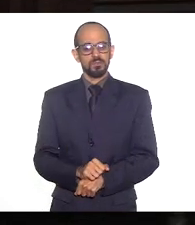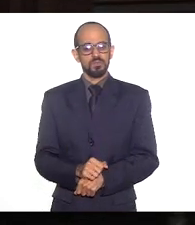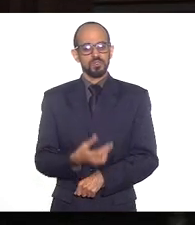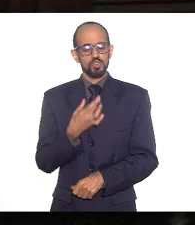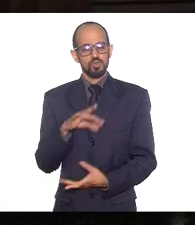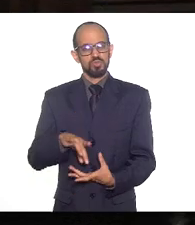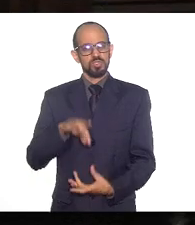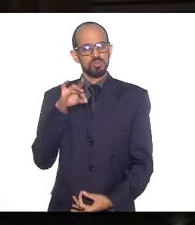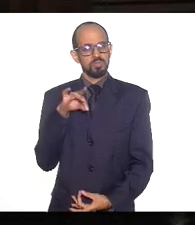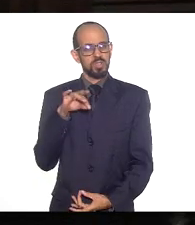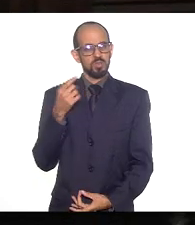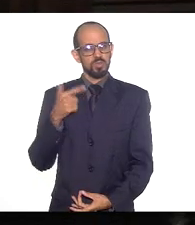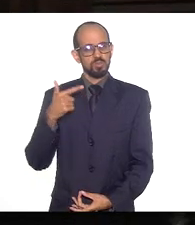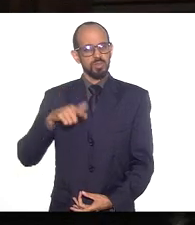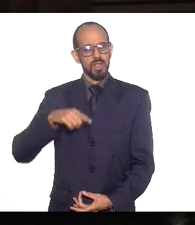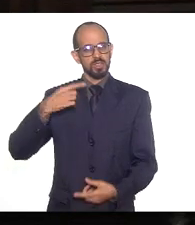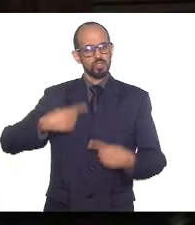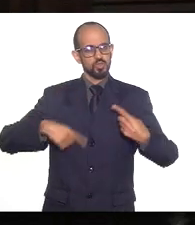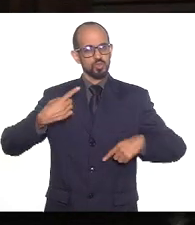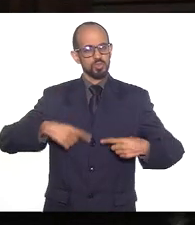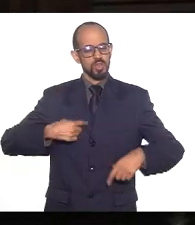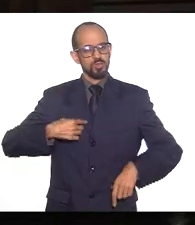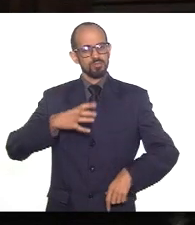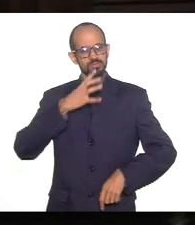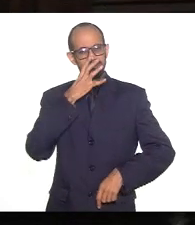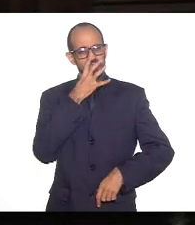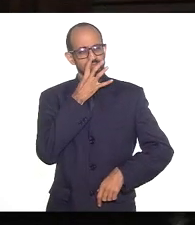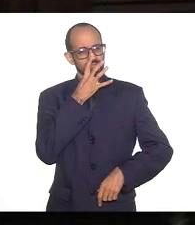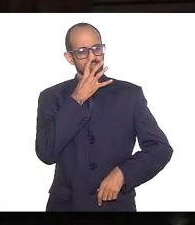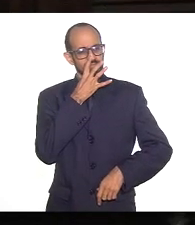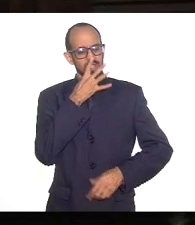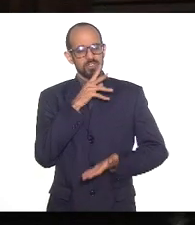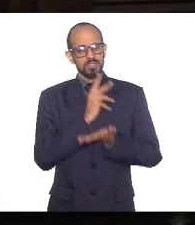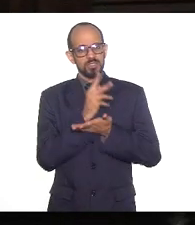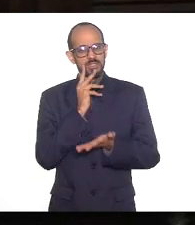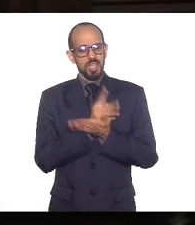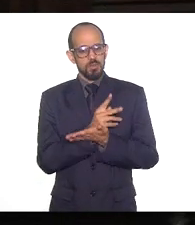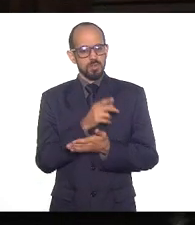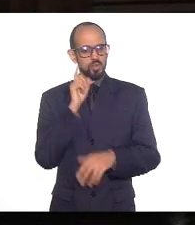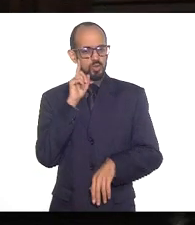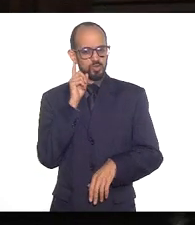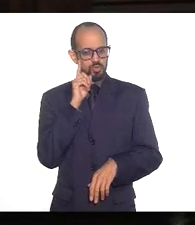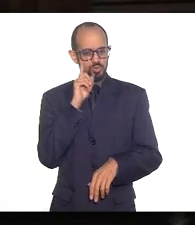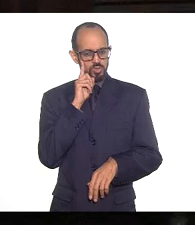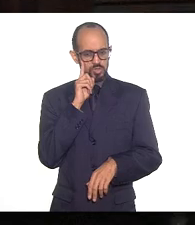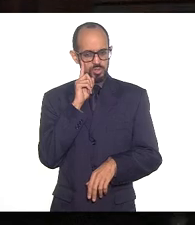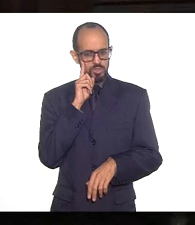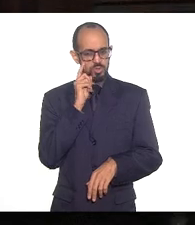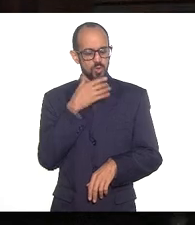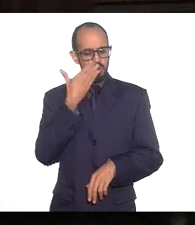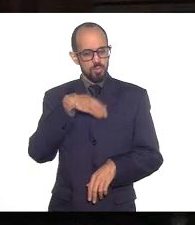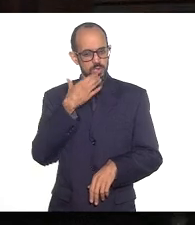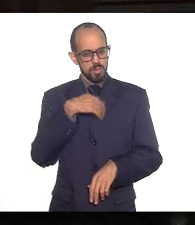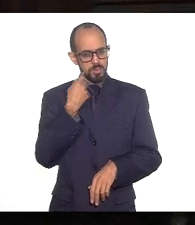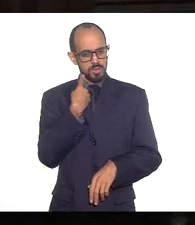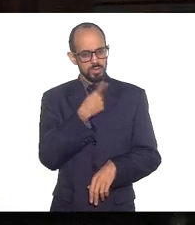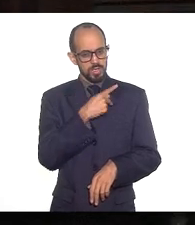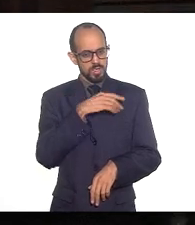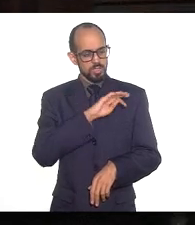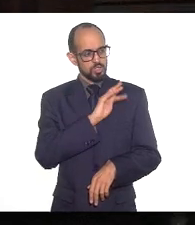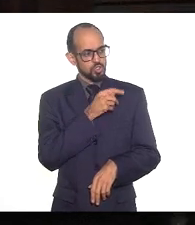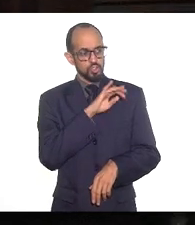democrático indiscutível eu tô impressionado cada dia mais impressionado com o comportamento dele então tipo